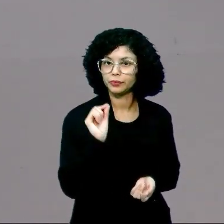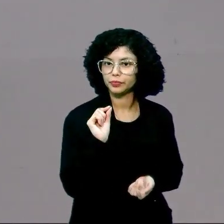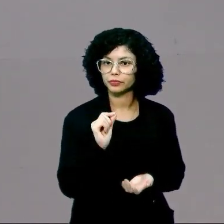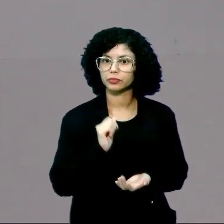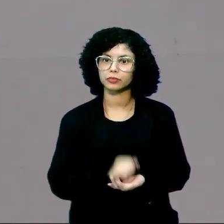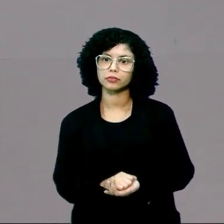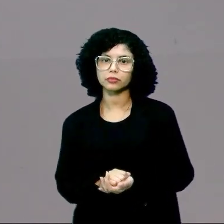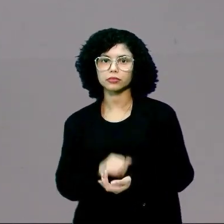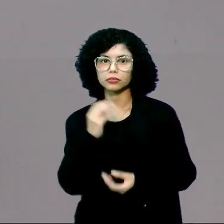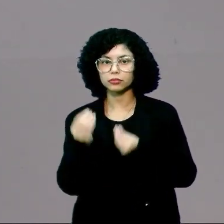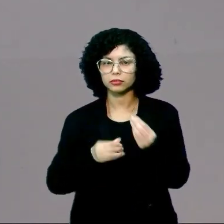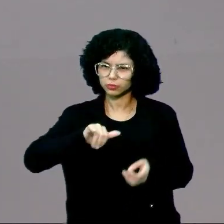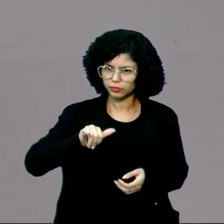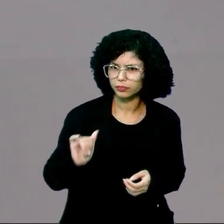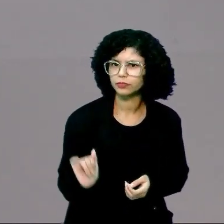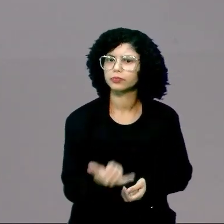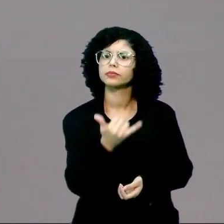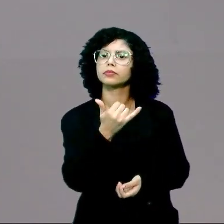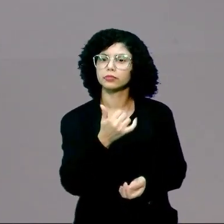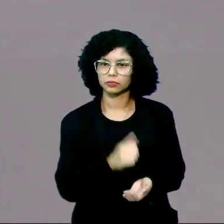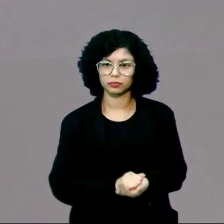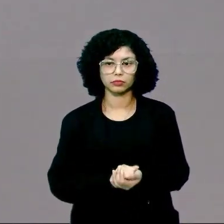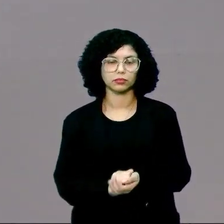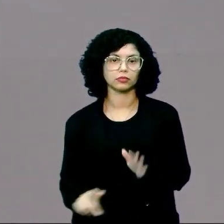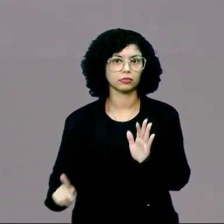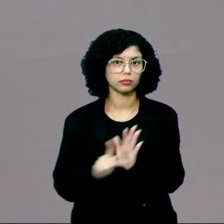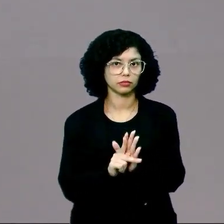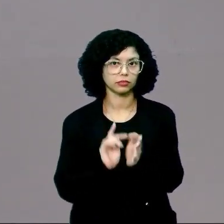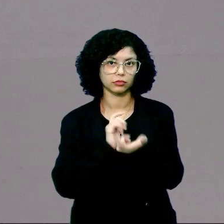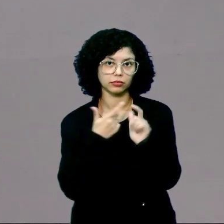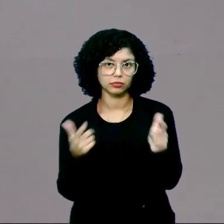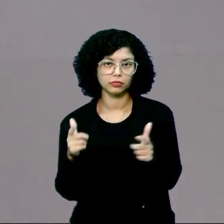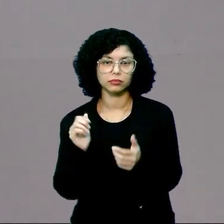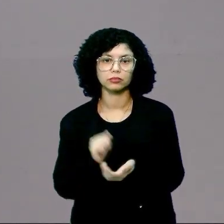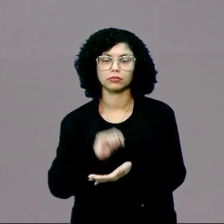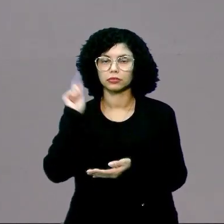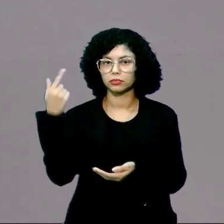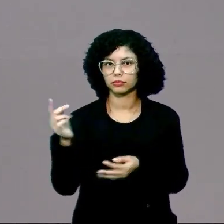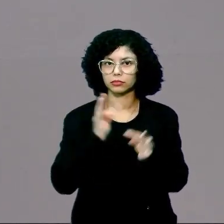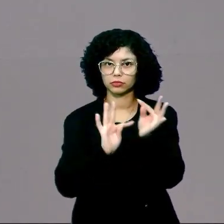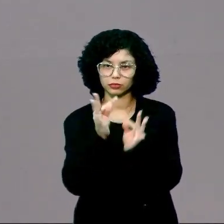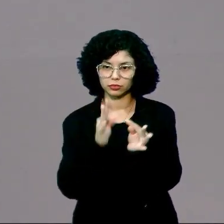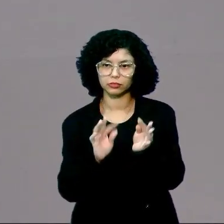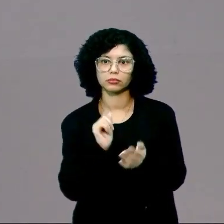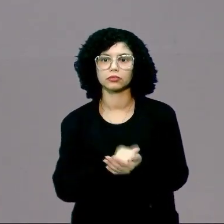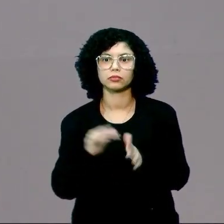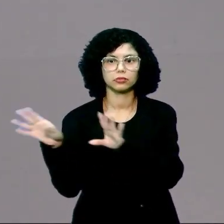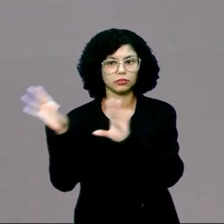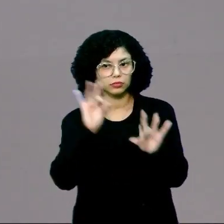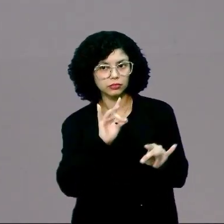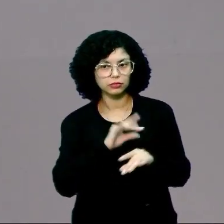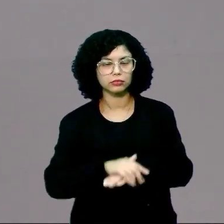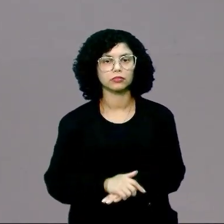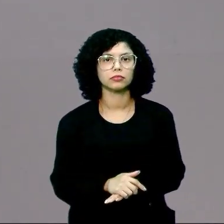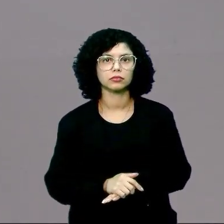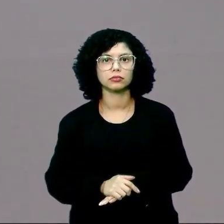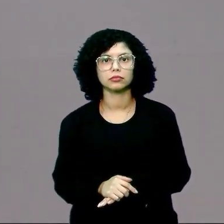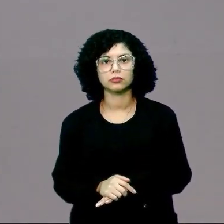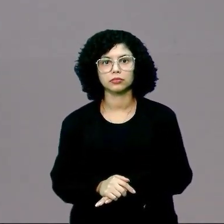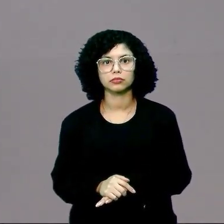que como aproveitar, né, de uma forma eficiente aquilo que a tecnologia nos trouxe,